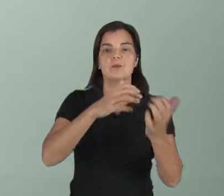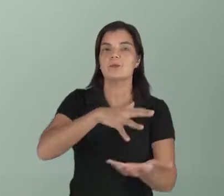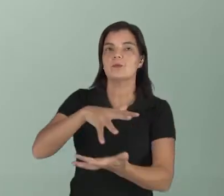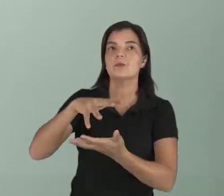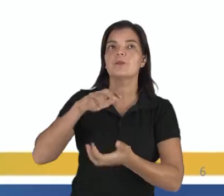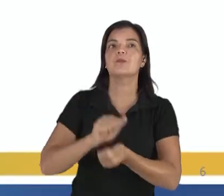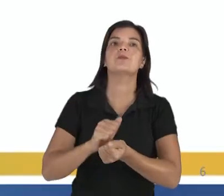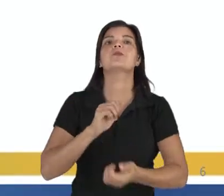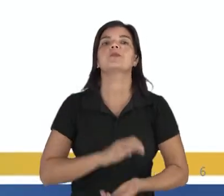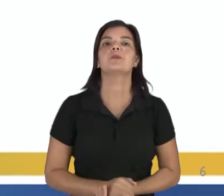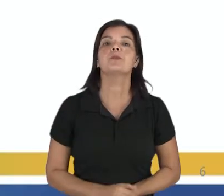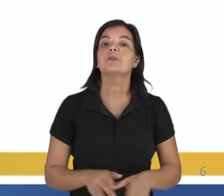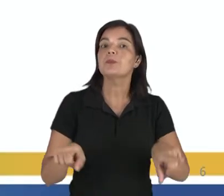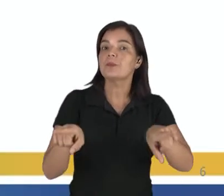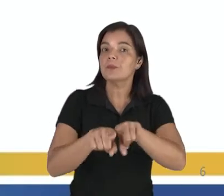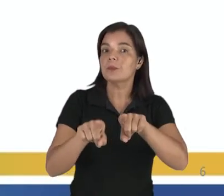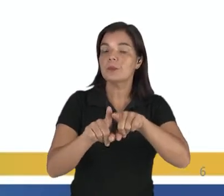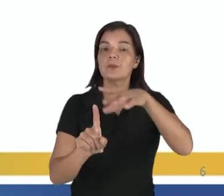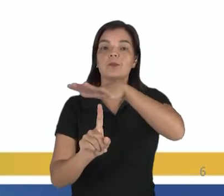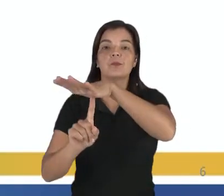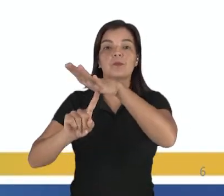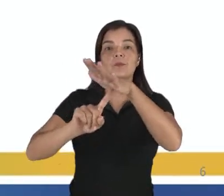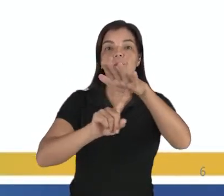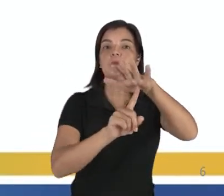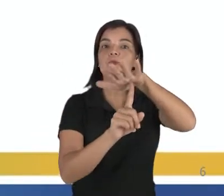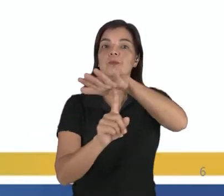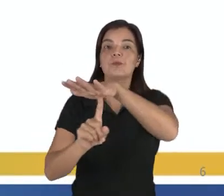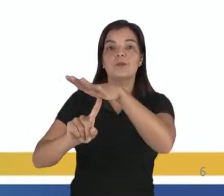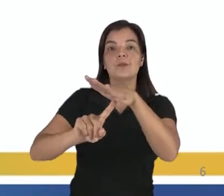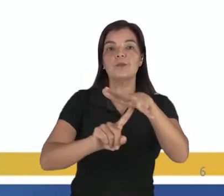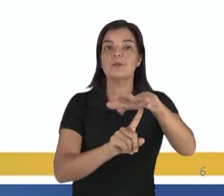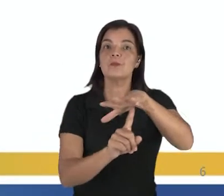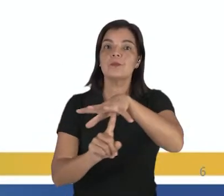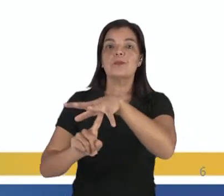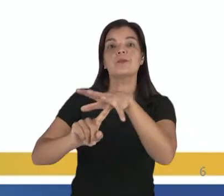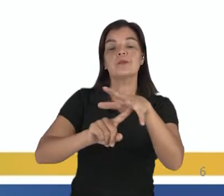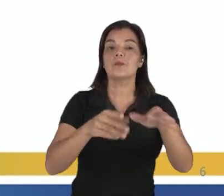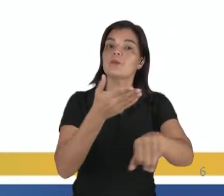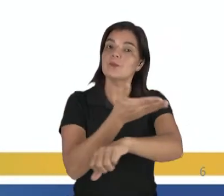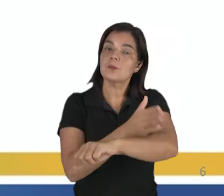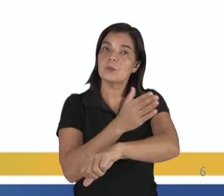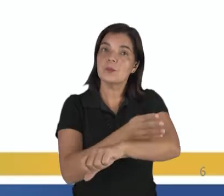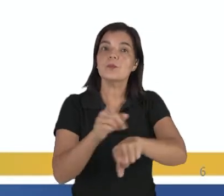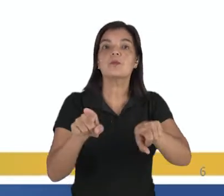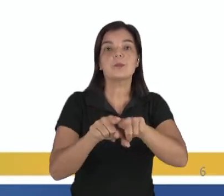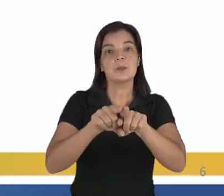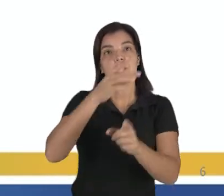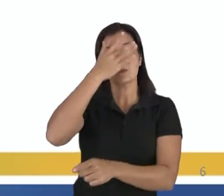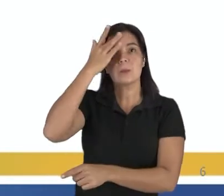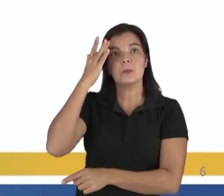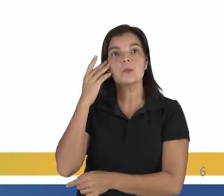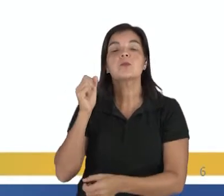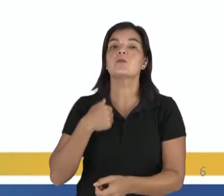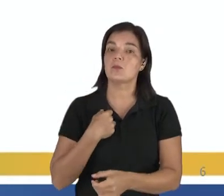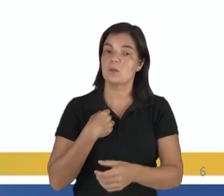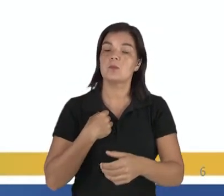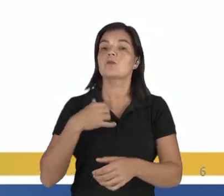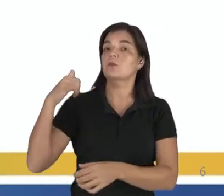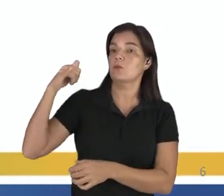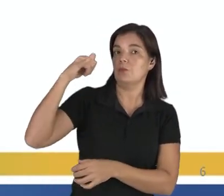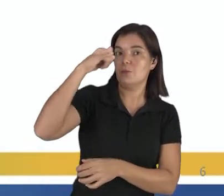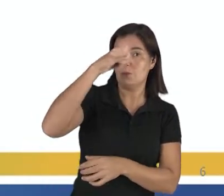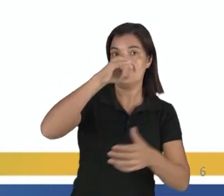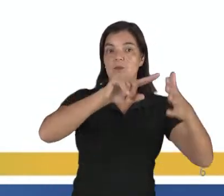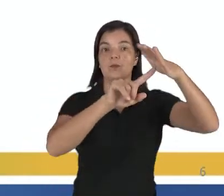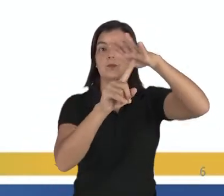mundo. E aí temos o paraquedismo, né? O paraquedismo é praticado por desportistas que saltam de